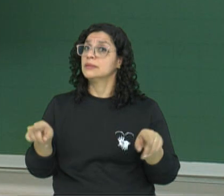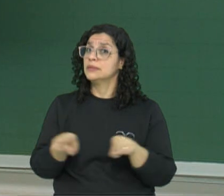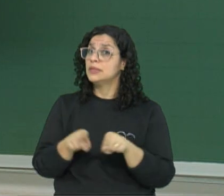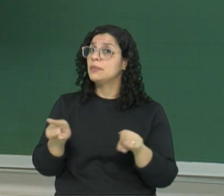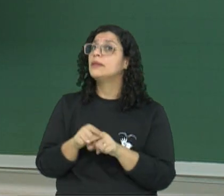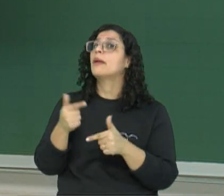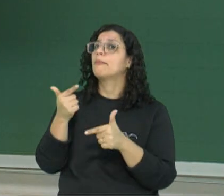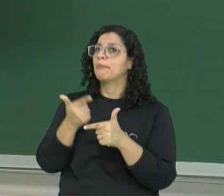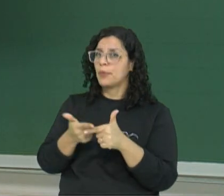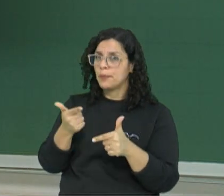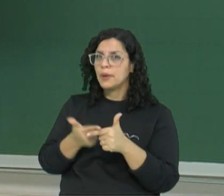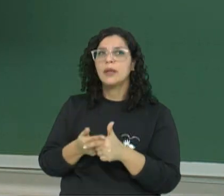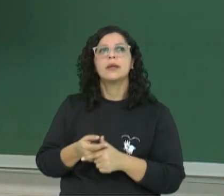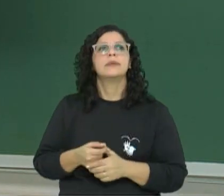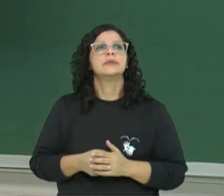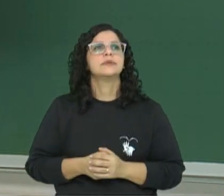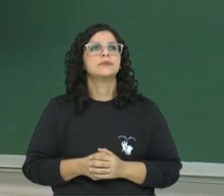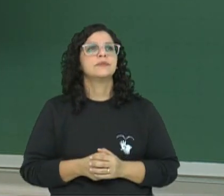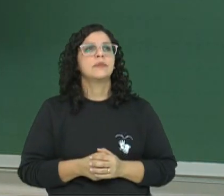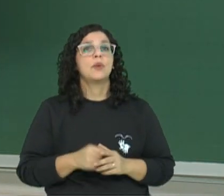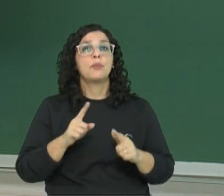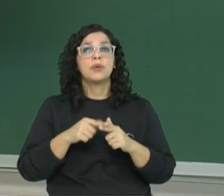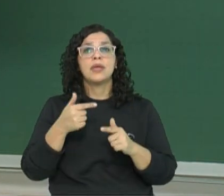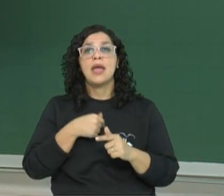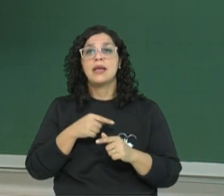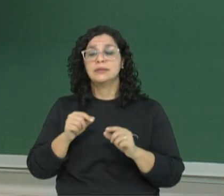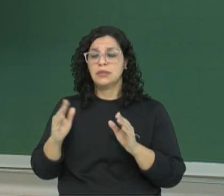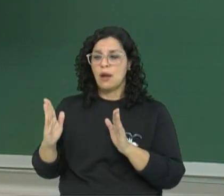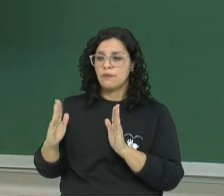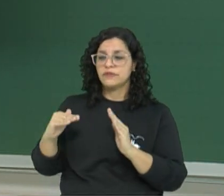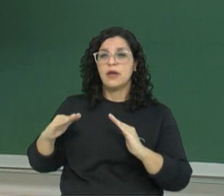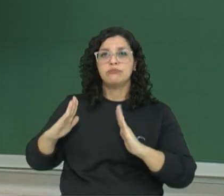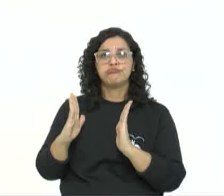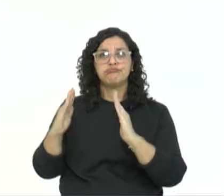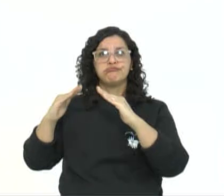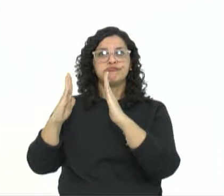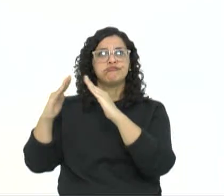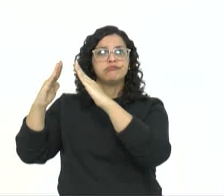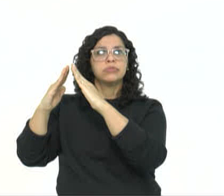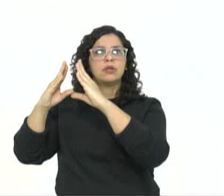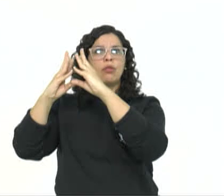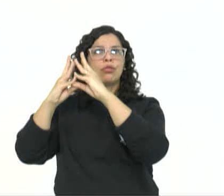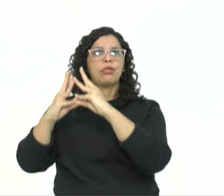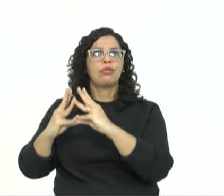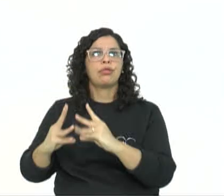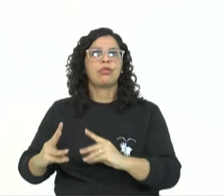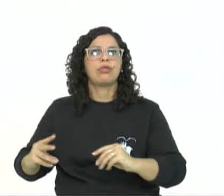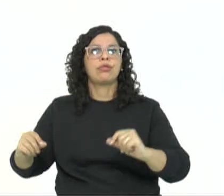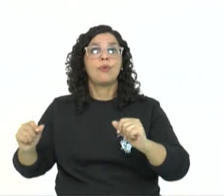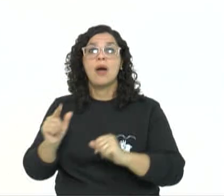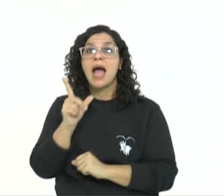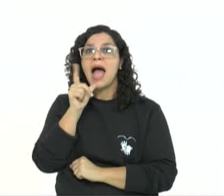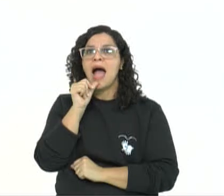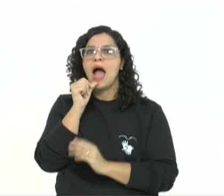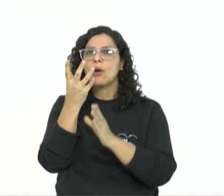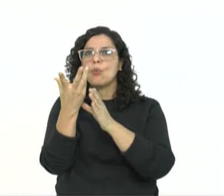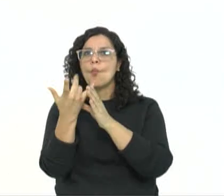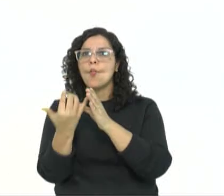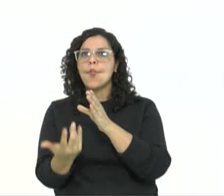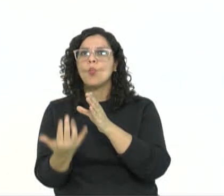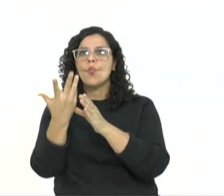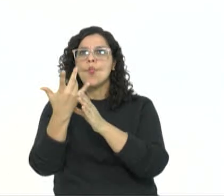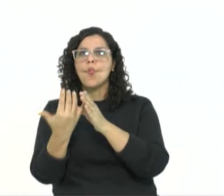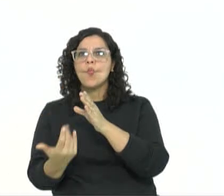temos alguns problemas, certo? A principal desvantagem, risco de erosão. A água, ela acaba